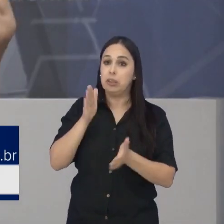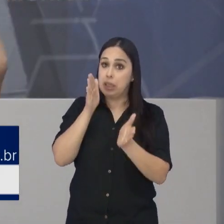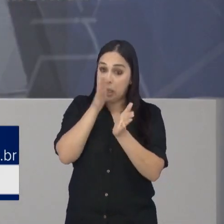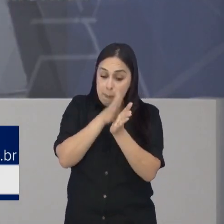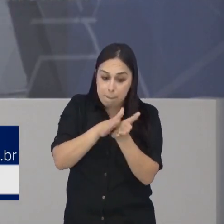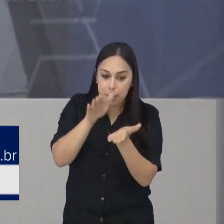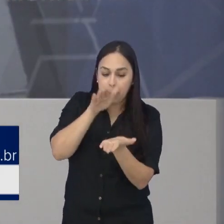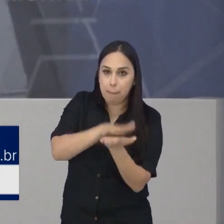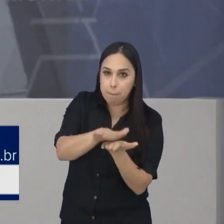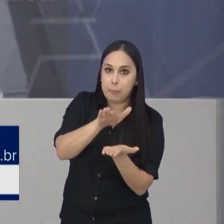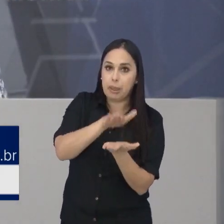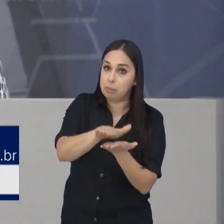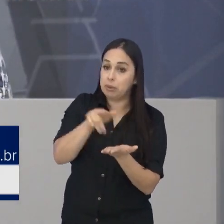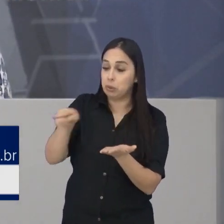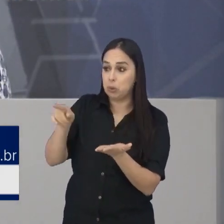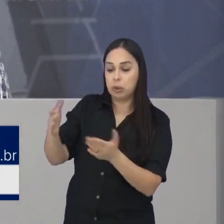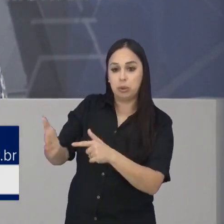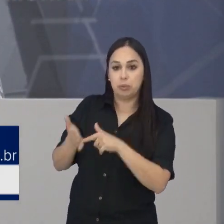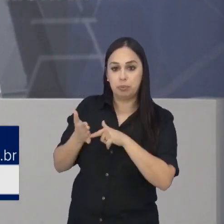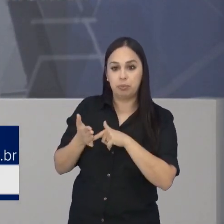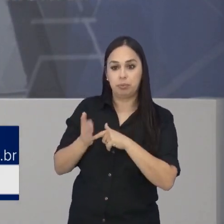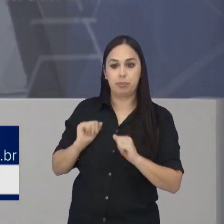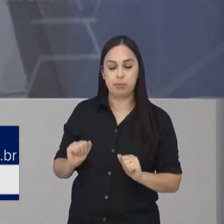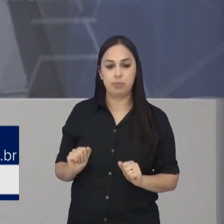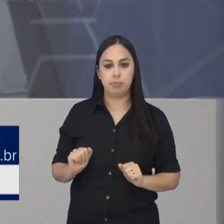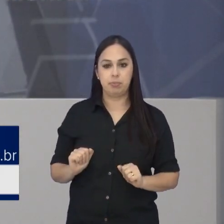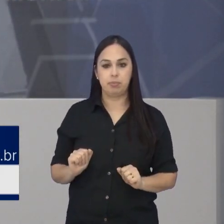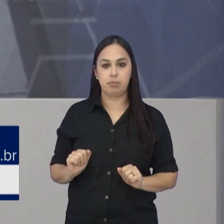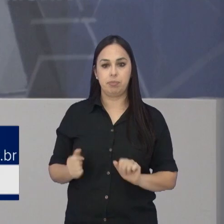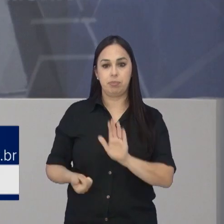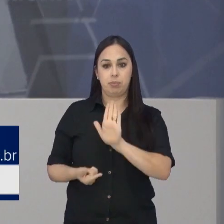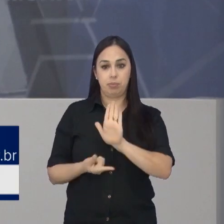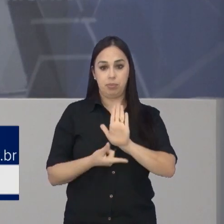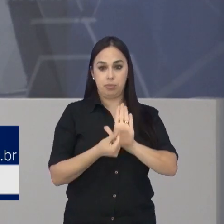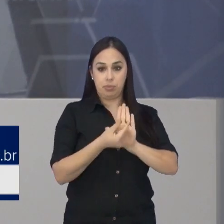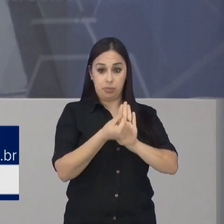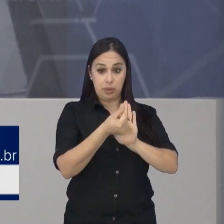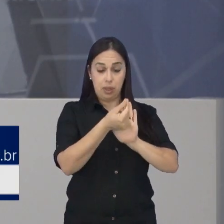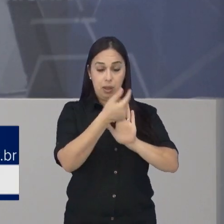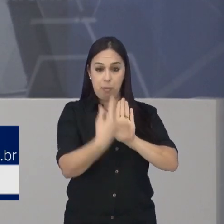aqui. Entrou no